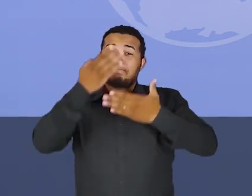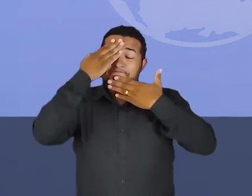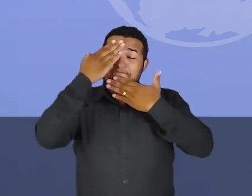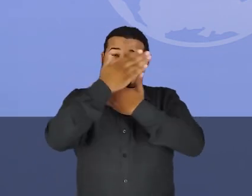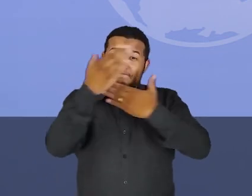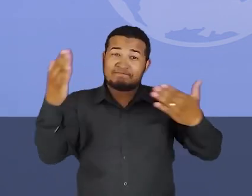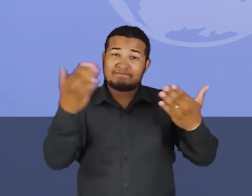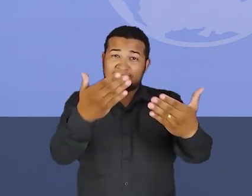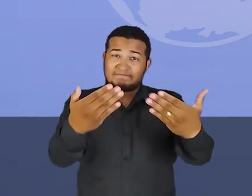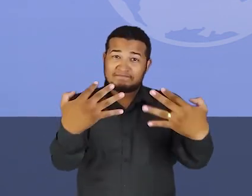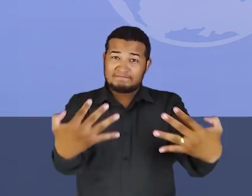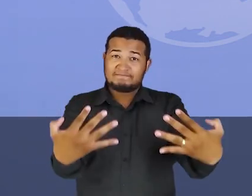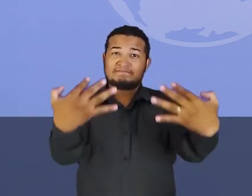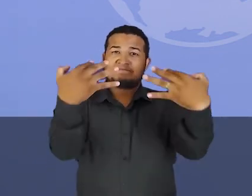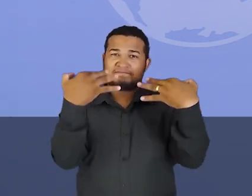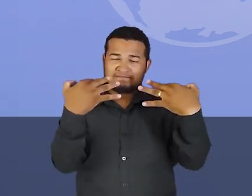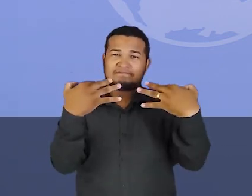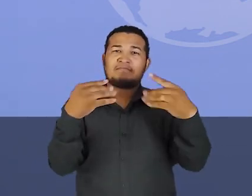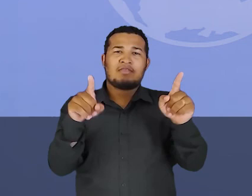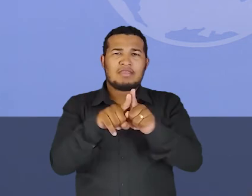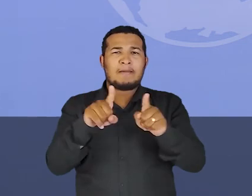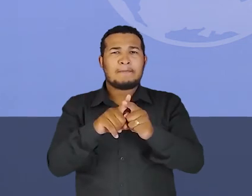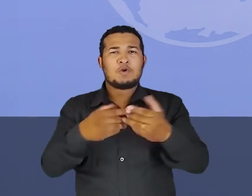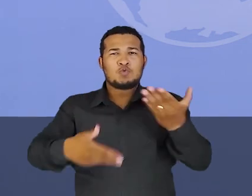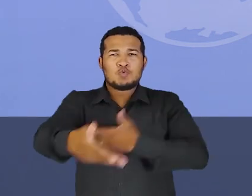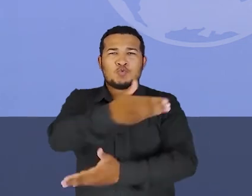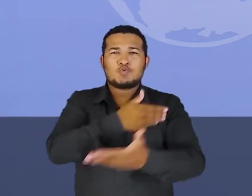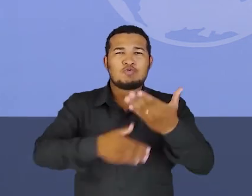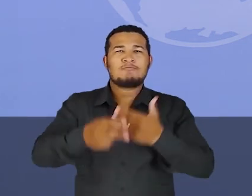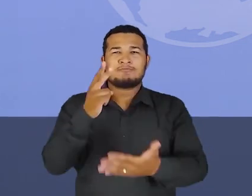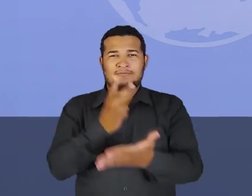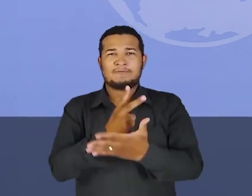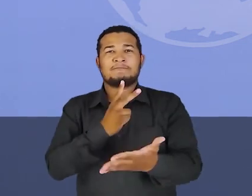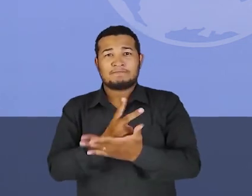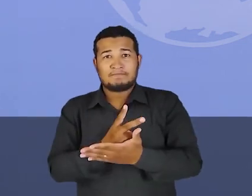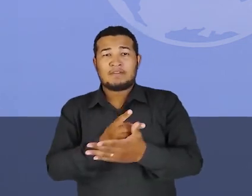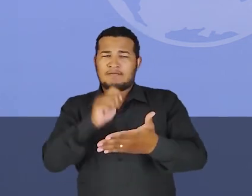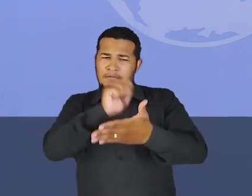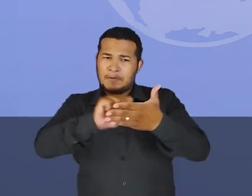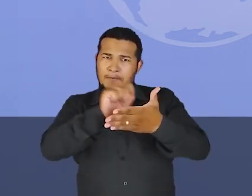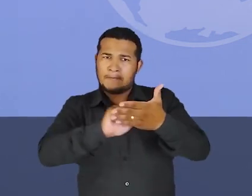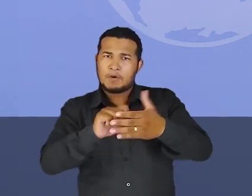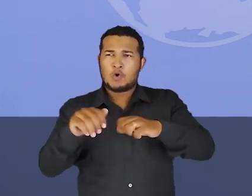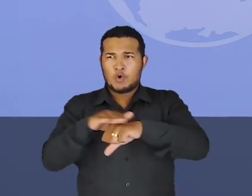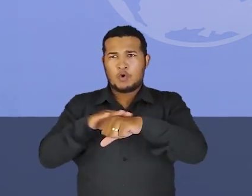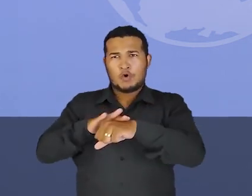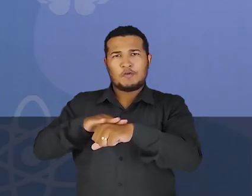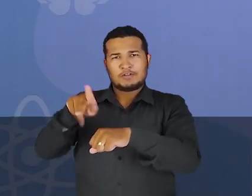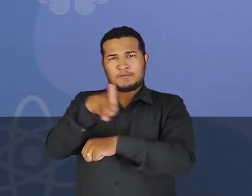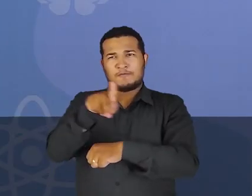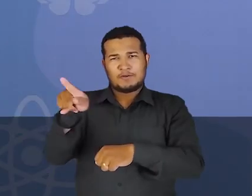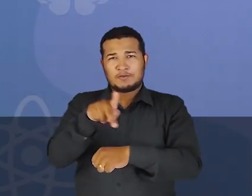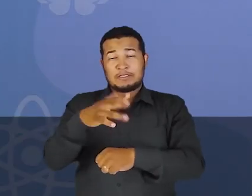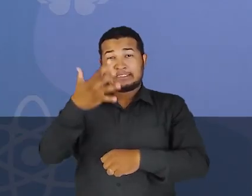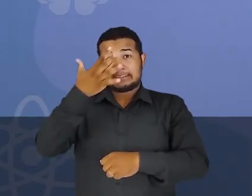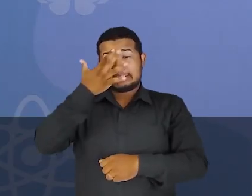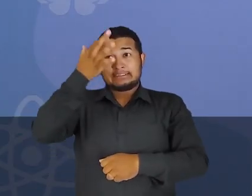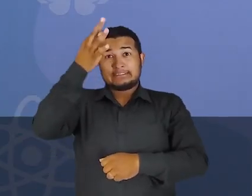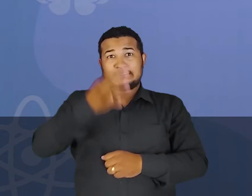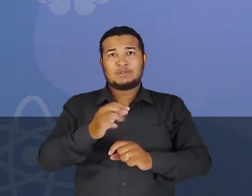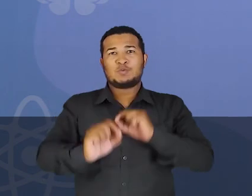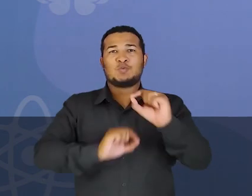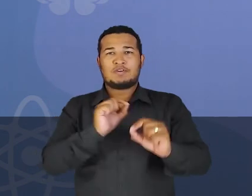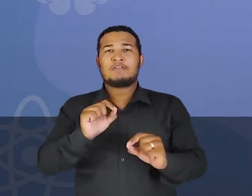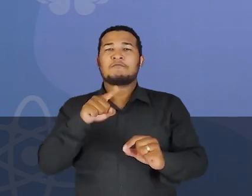sua participação, agradeço toda a interação que você teve, faça anotações, converse com o professor e eu tenho certeza